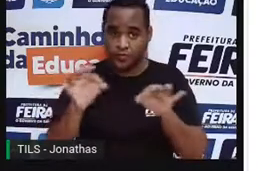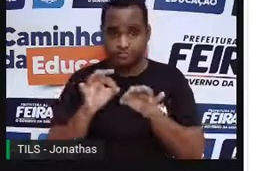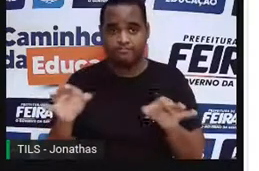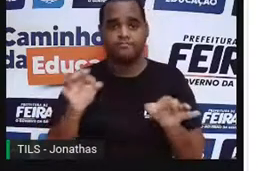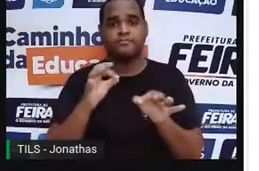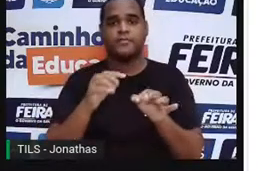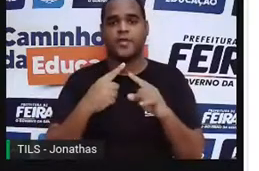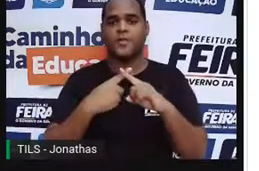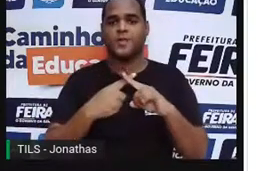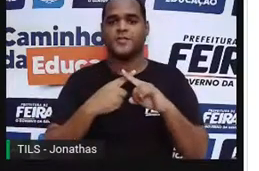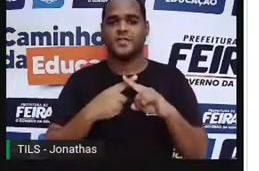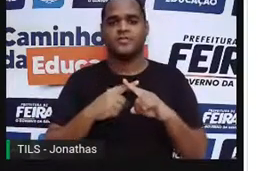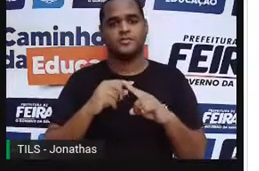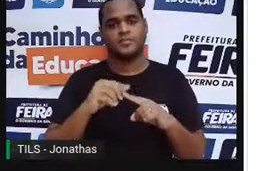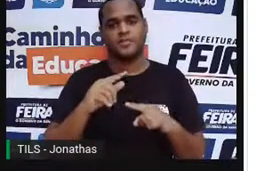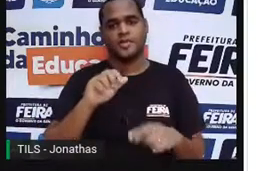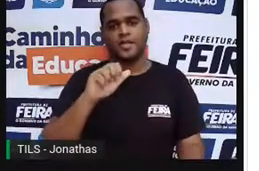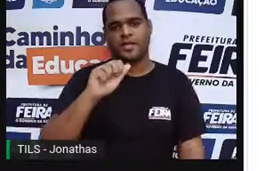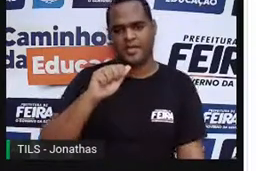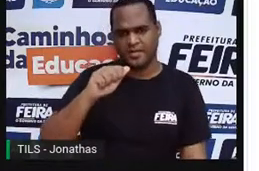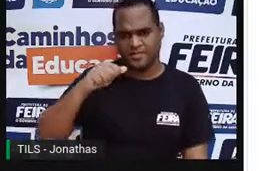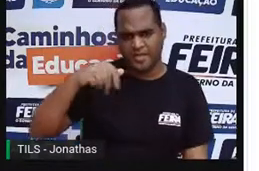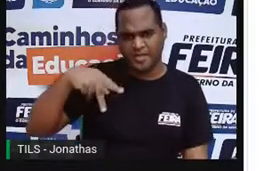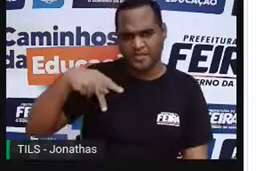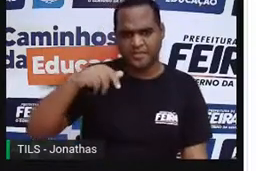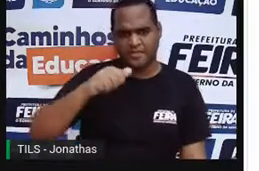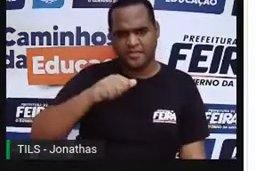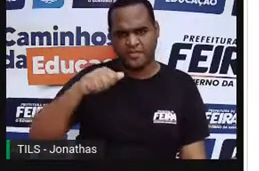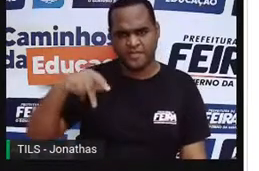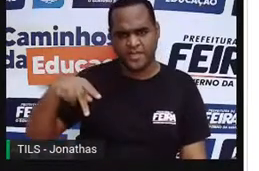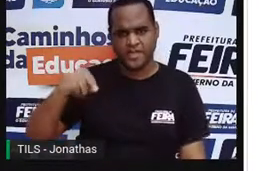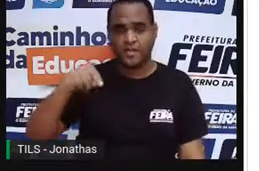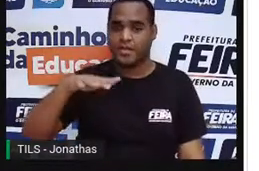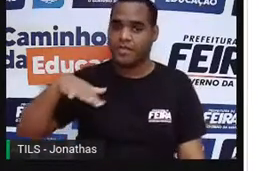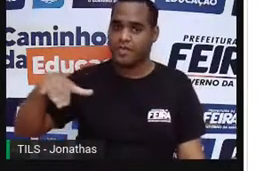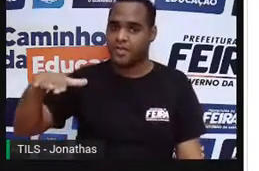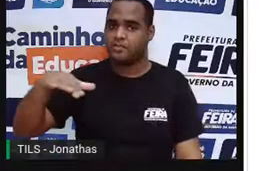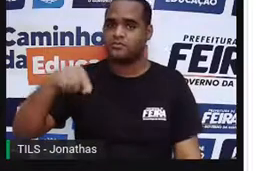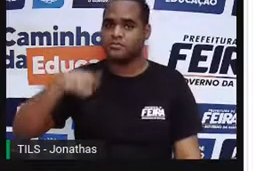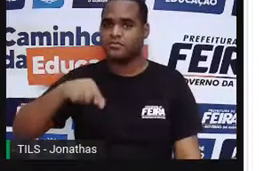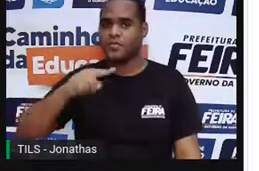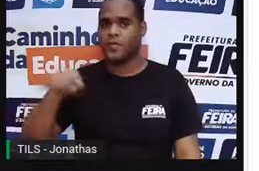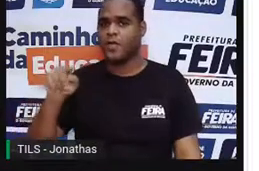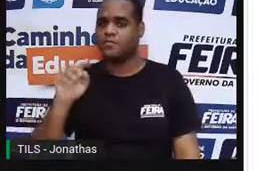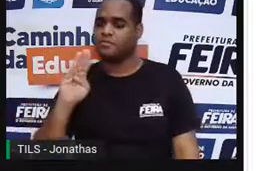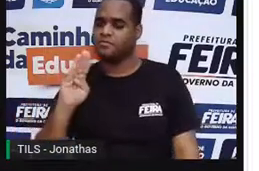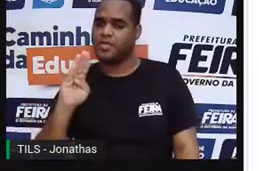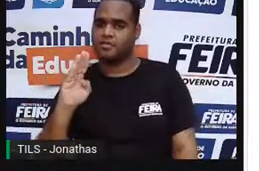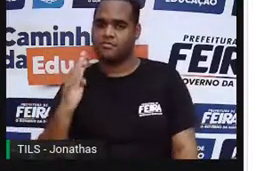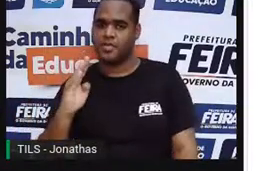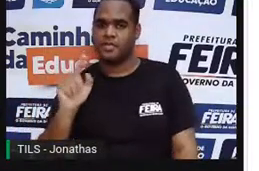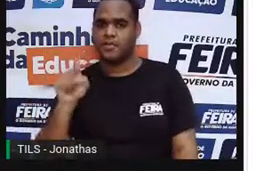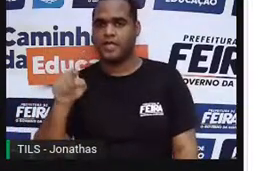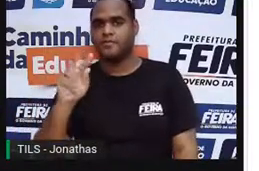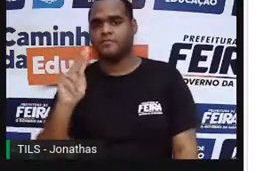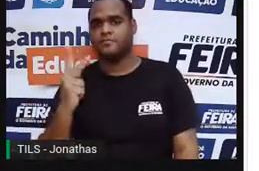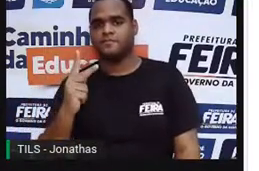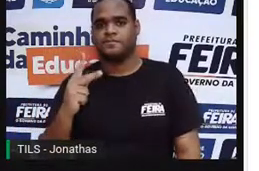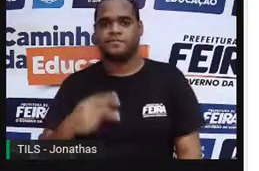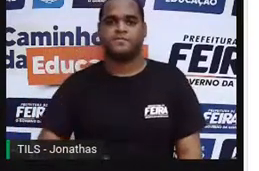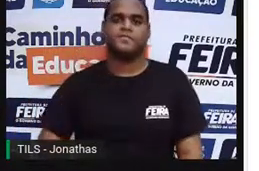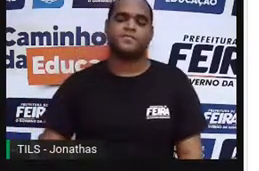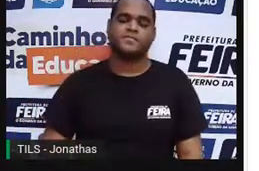que se a gente quiser escrever uma forma a uma fórmula Sinhá a área do paralelogramo é o comprimento o vezes